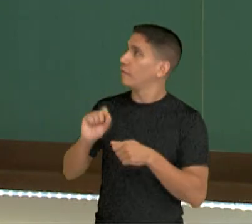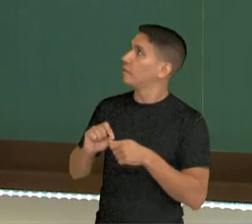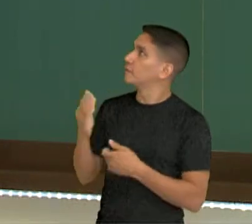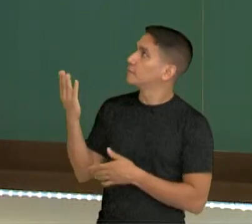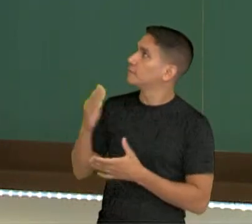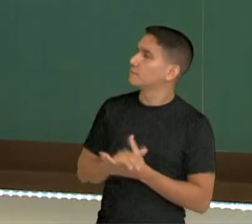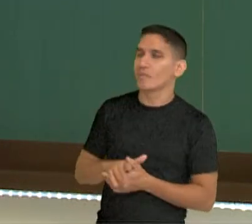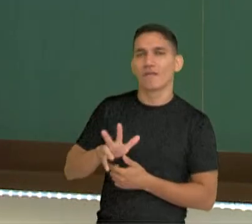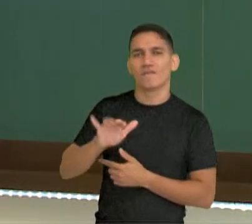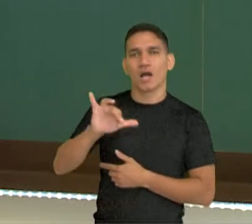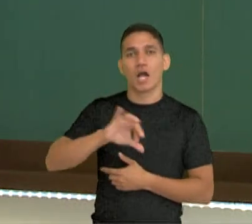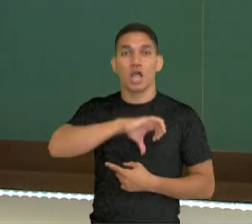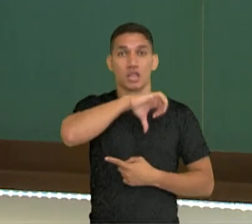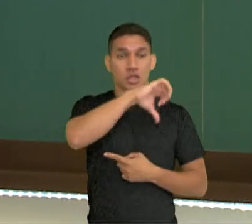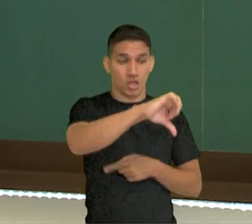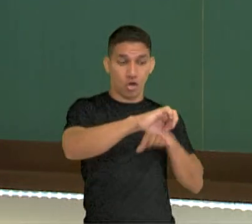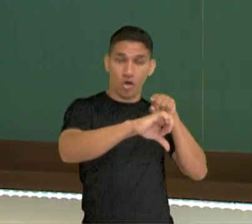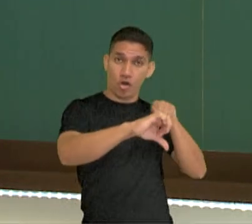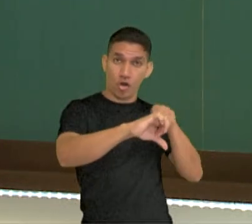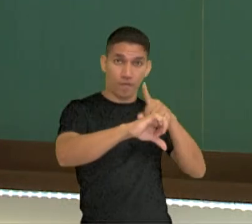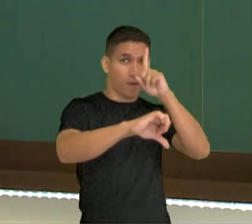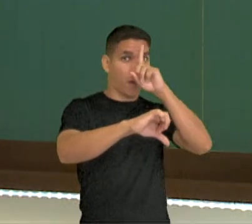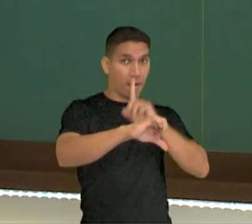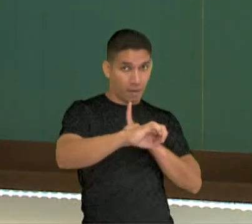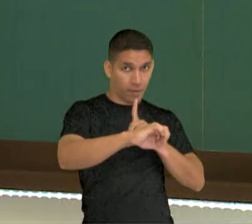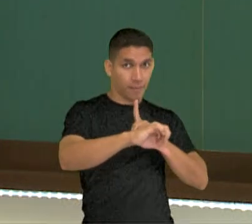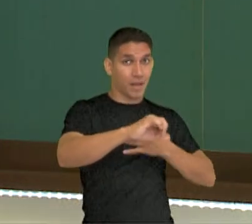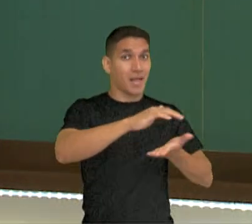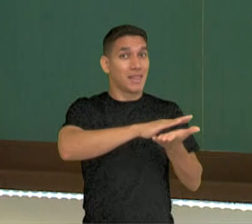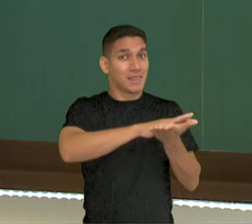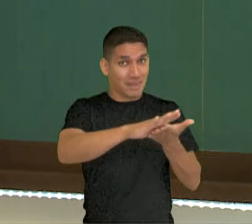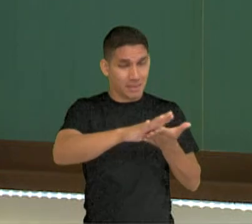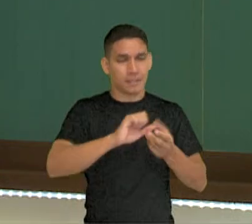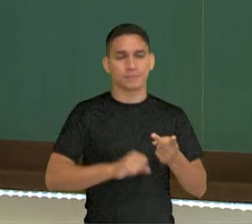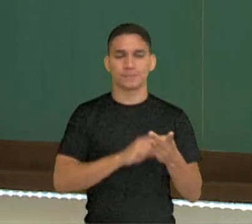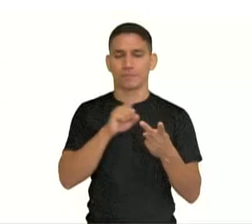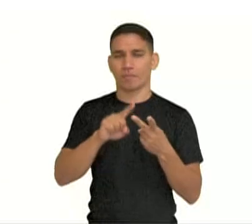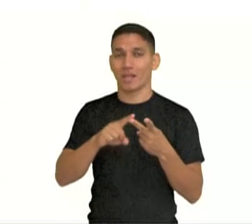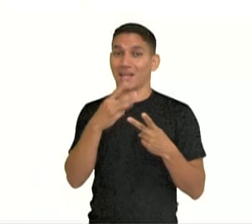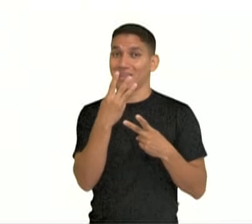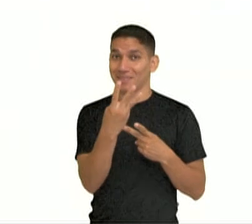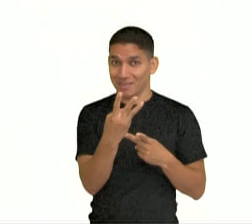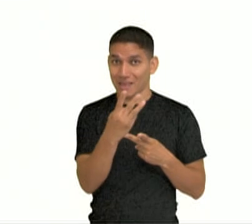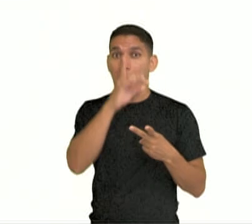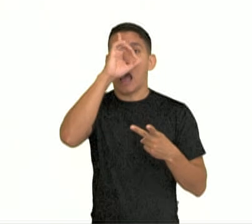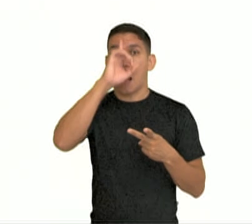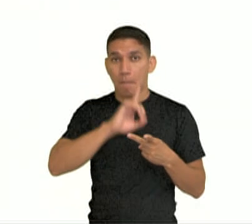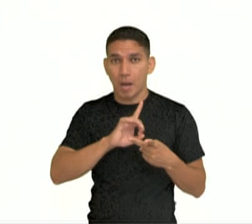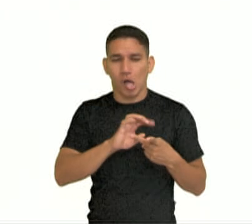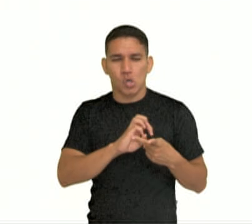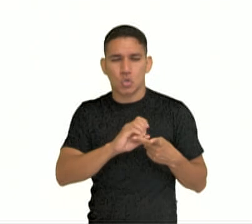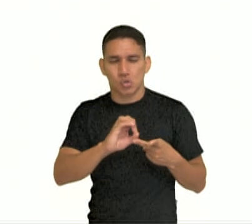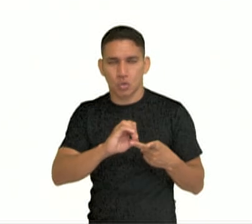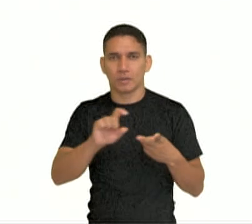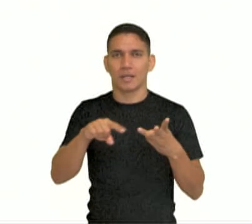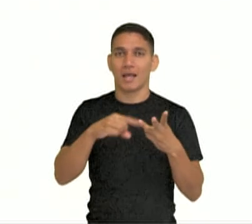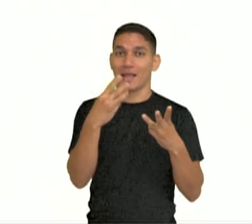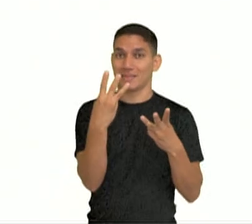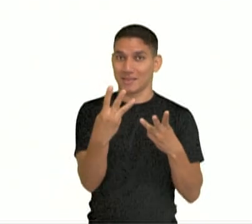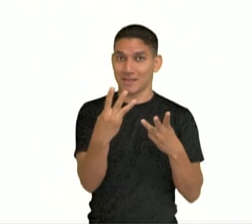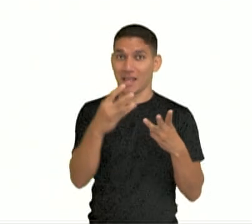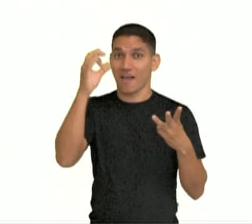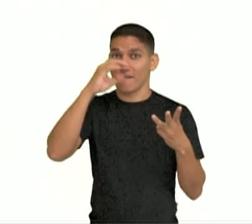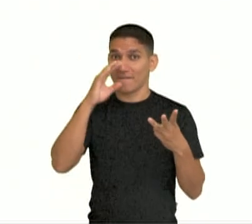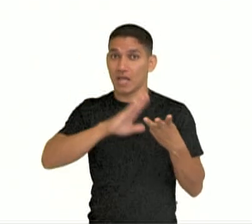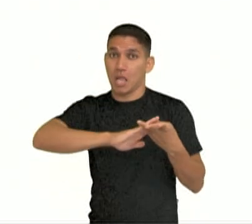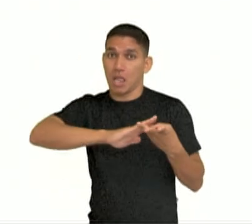Eu vou ter 9 ervilhas amarelas e lisas, eu vou ter 3 amarelas e rugosas, 3 verdes e lisas